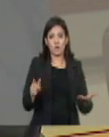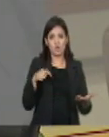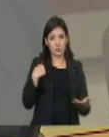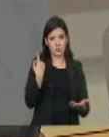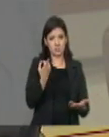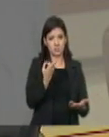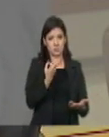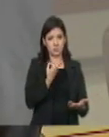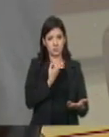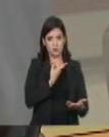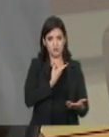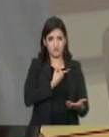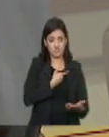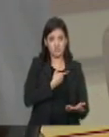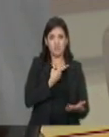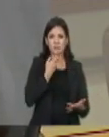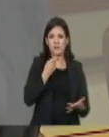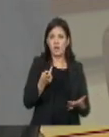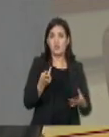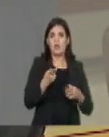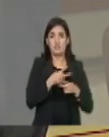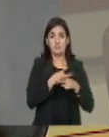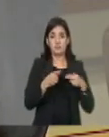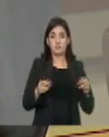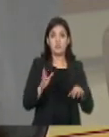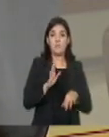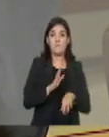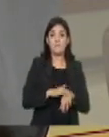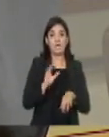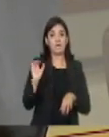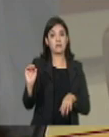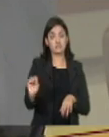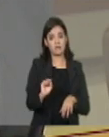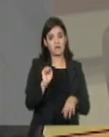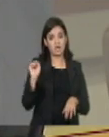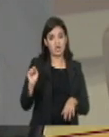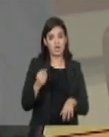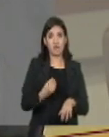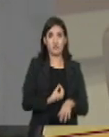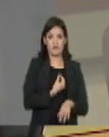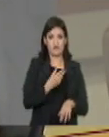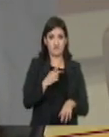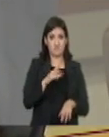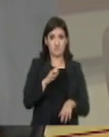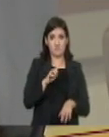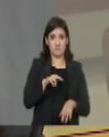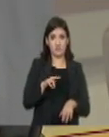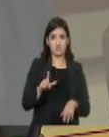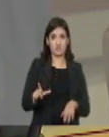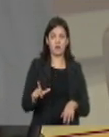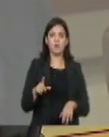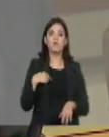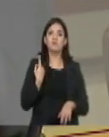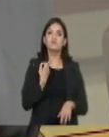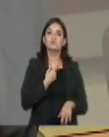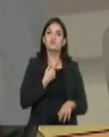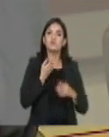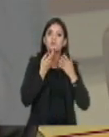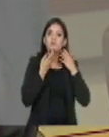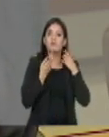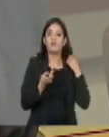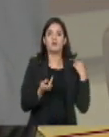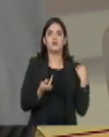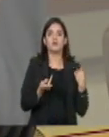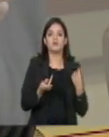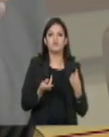aquelas hipóteses dramáticas da vida penal brasileira, nós abordamos no sentido da